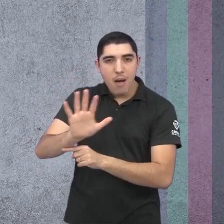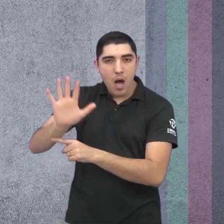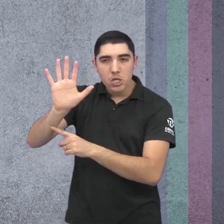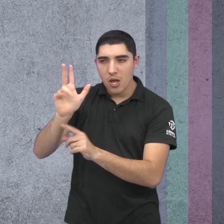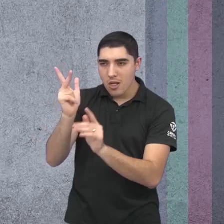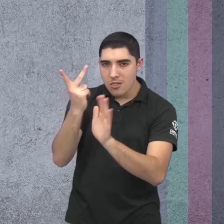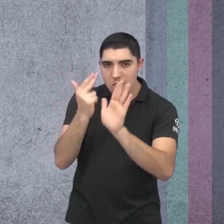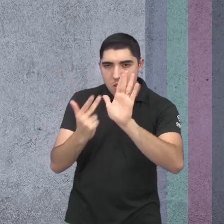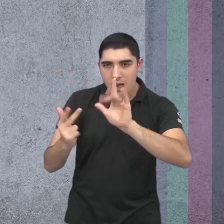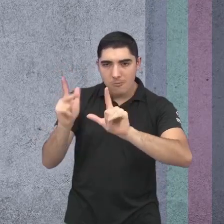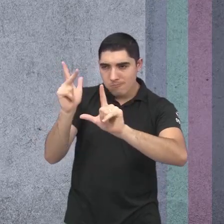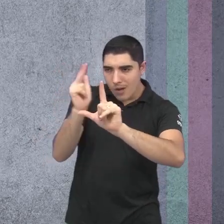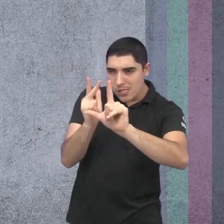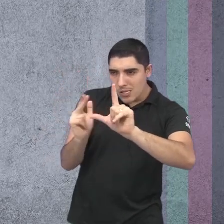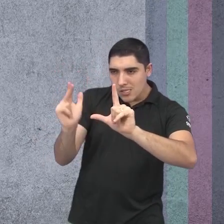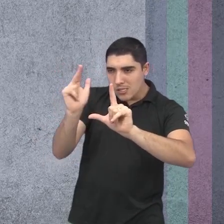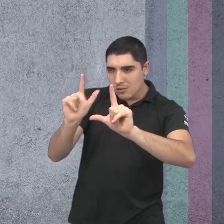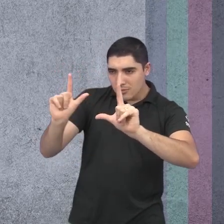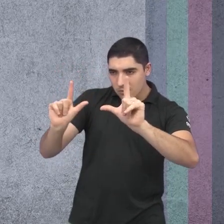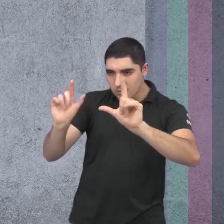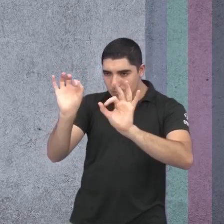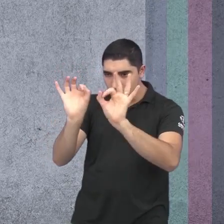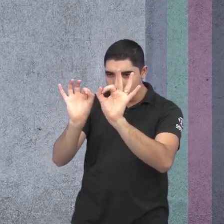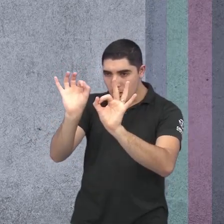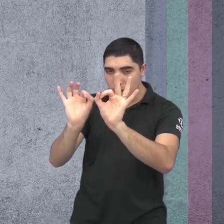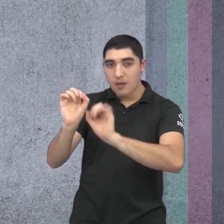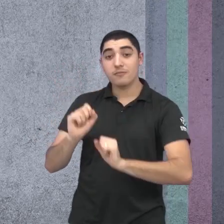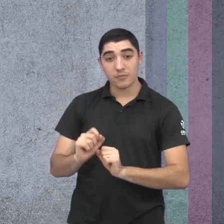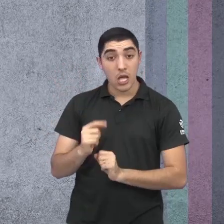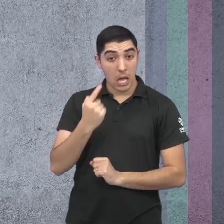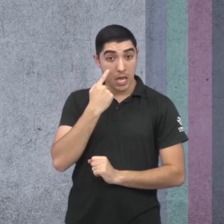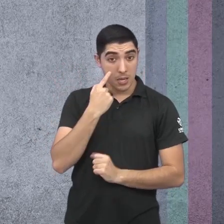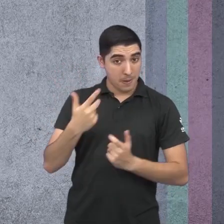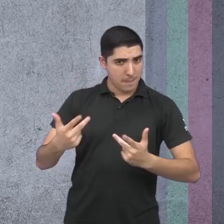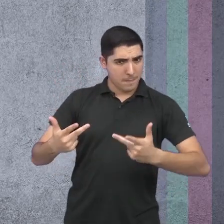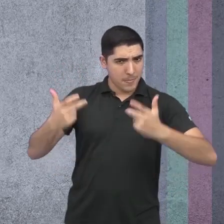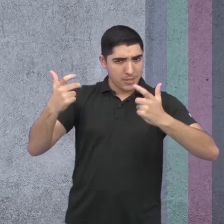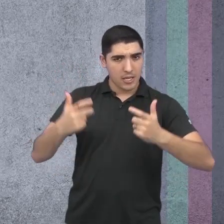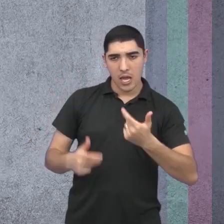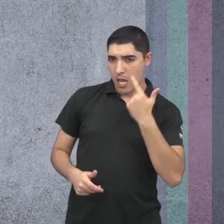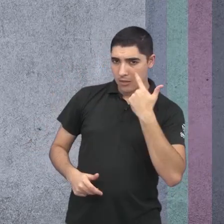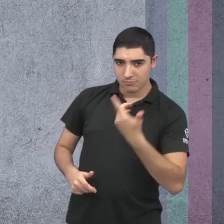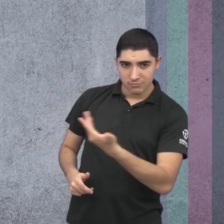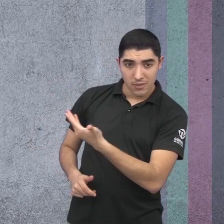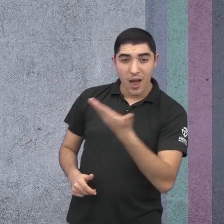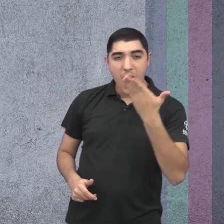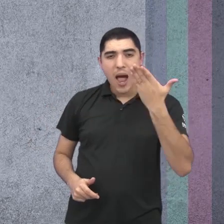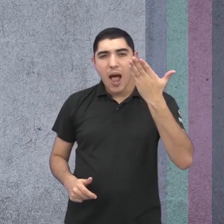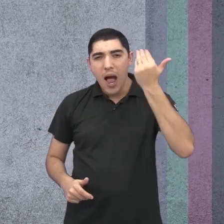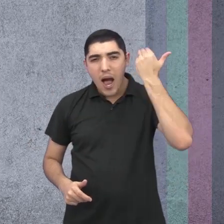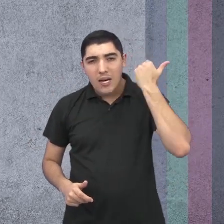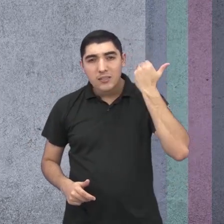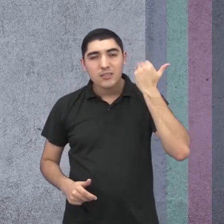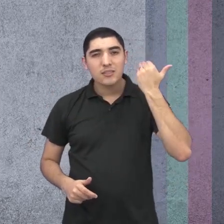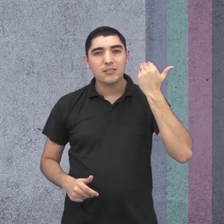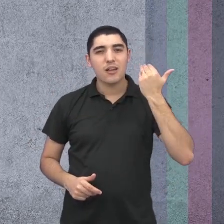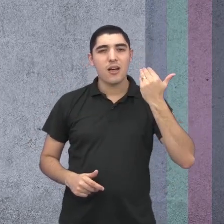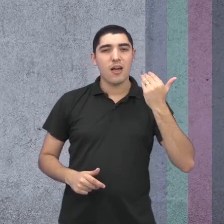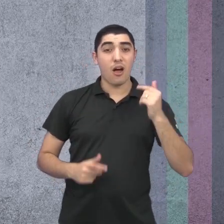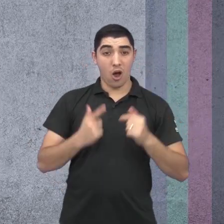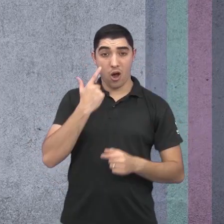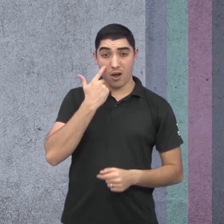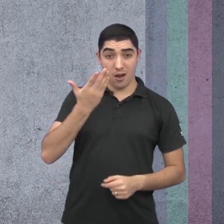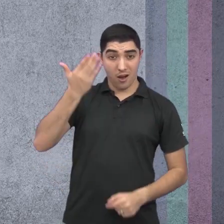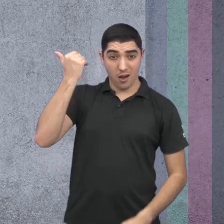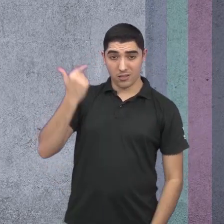Então, e dentro do contexto, a gente pode ver, né, analisando como era antes e como era depois, as preocupações que a gente tem na hora